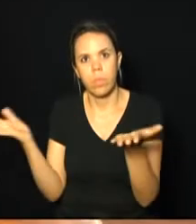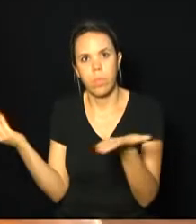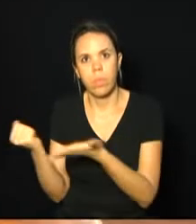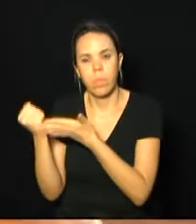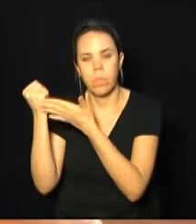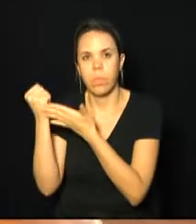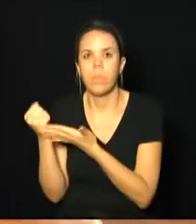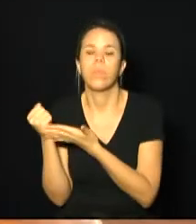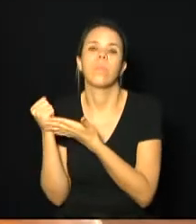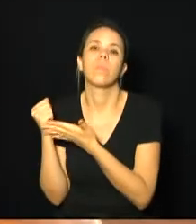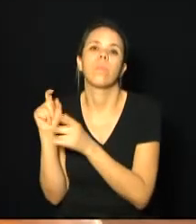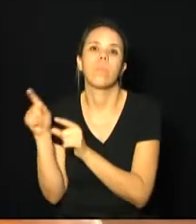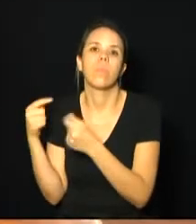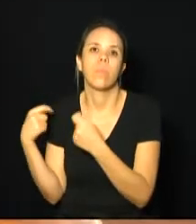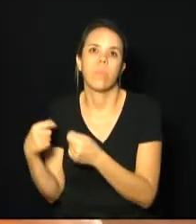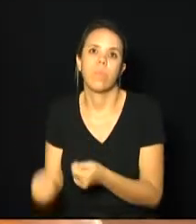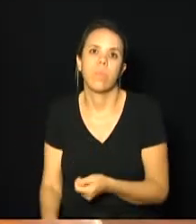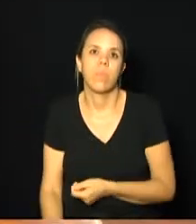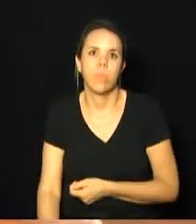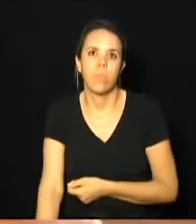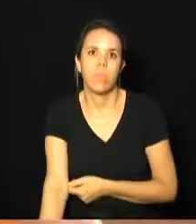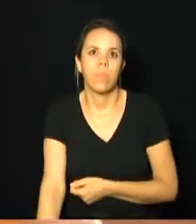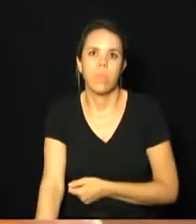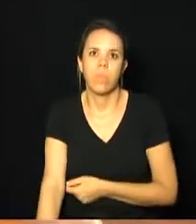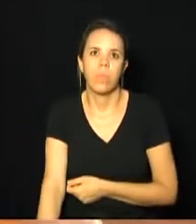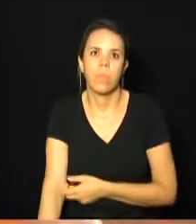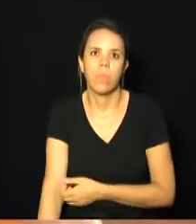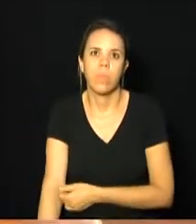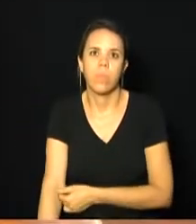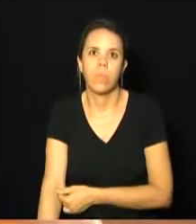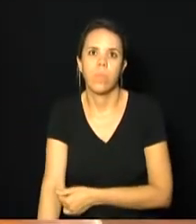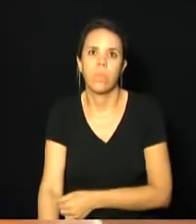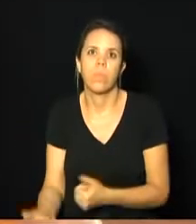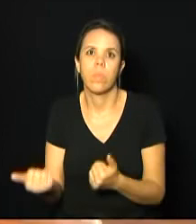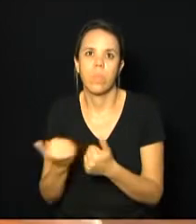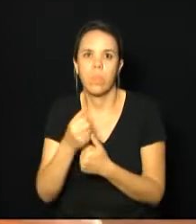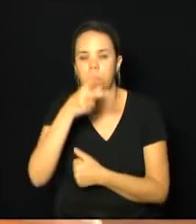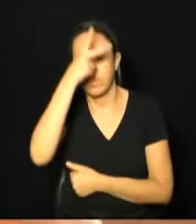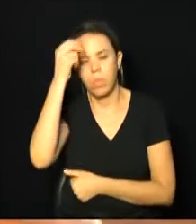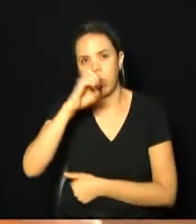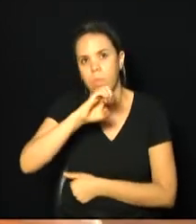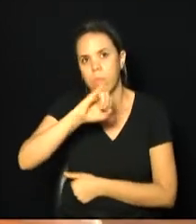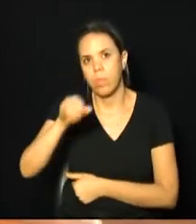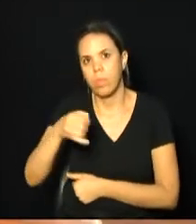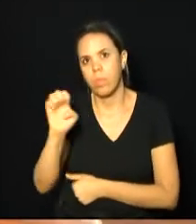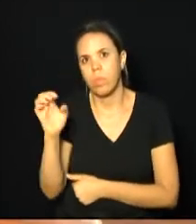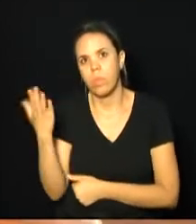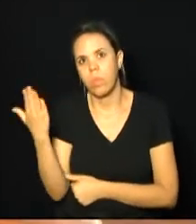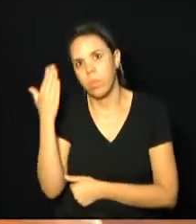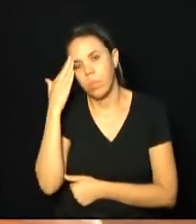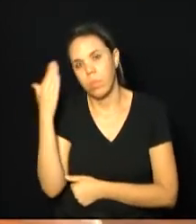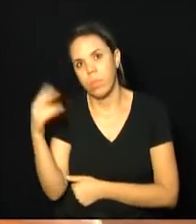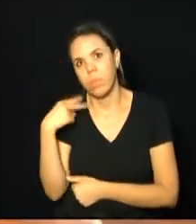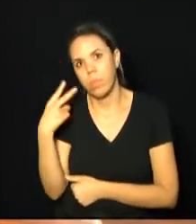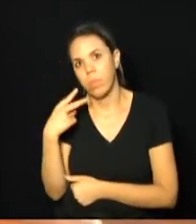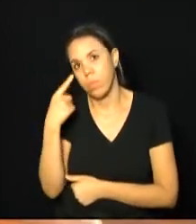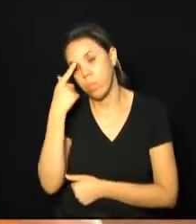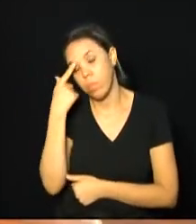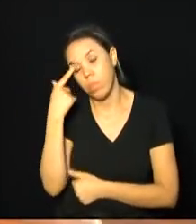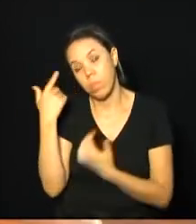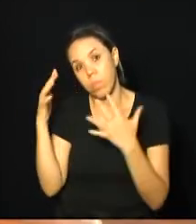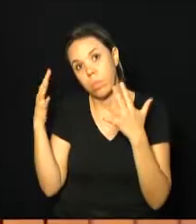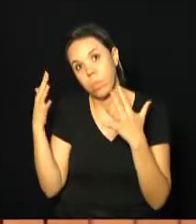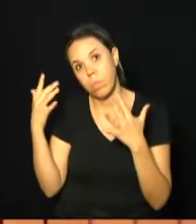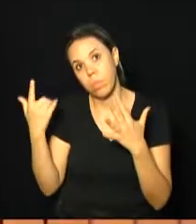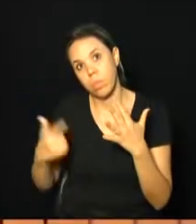ajudar também no que for preciso lá para a área da subprefeitura de Joaquim Egídio. Muito obrigado, vereadora. Parabéns mais